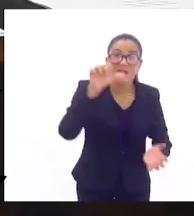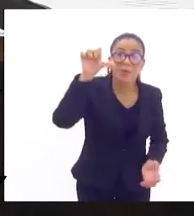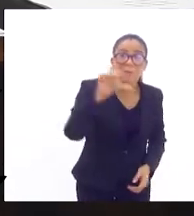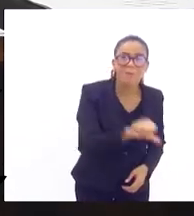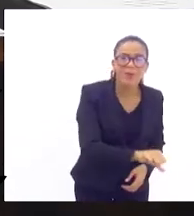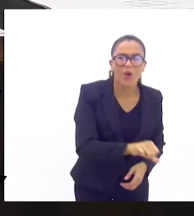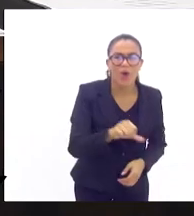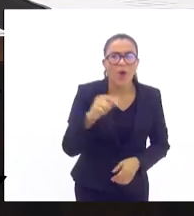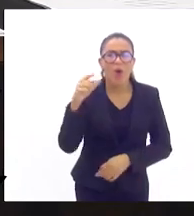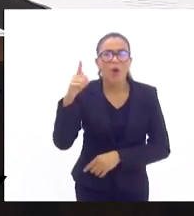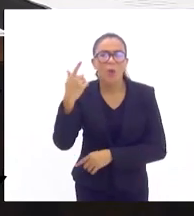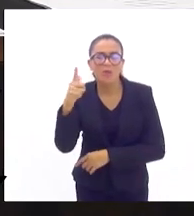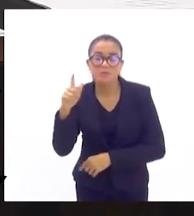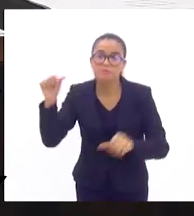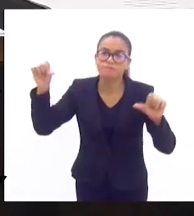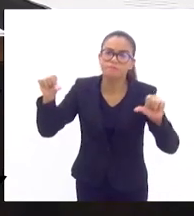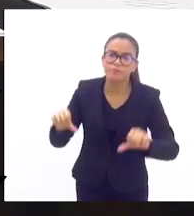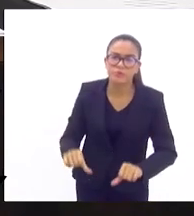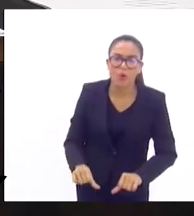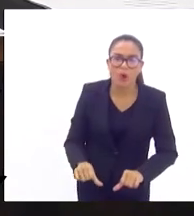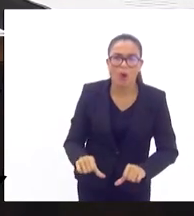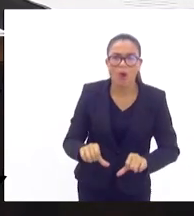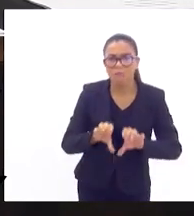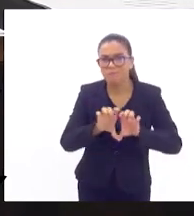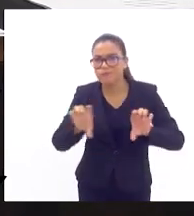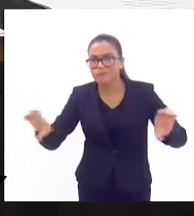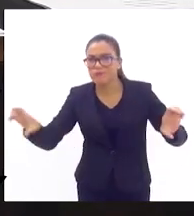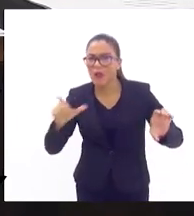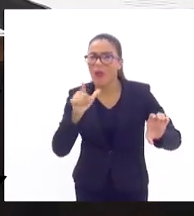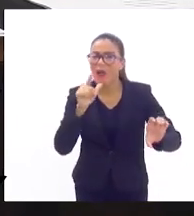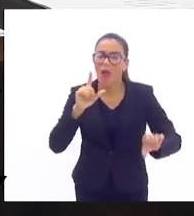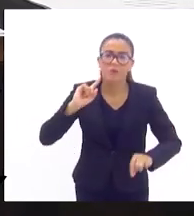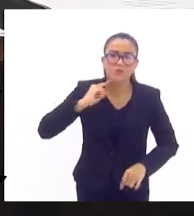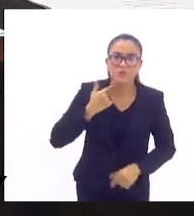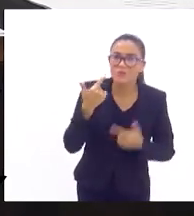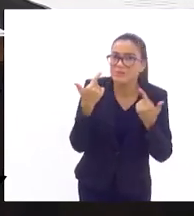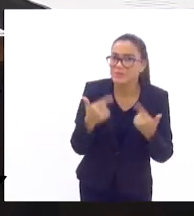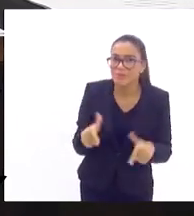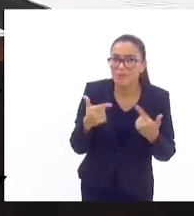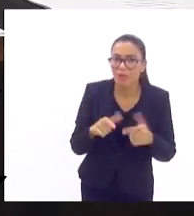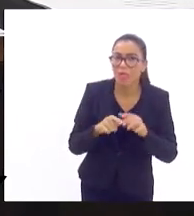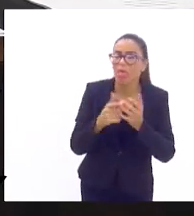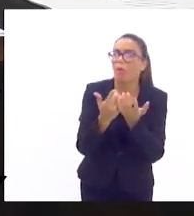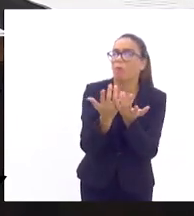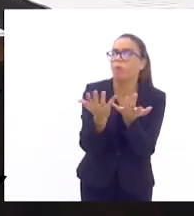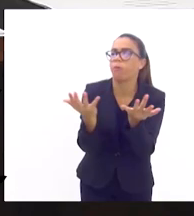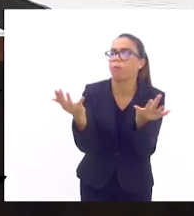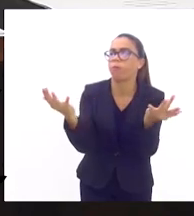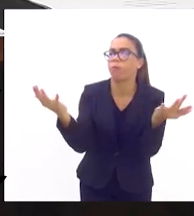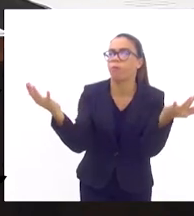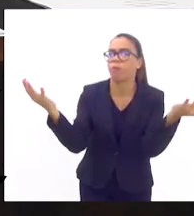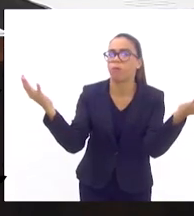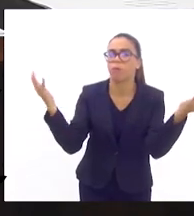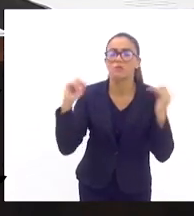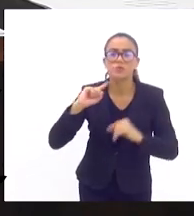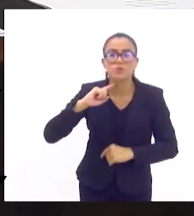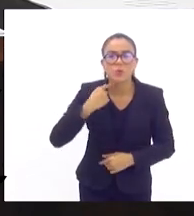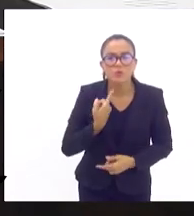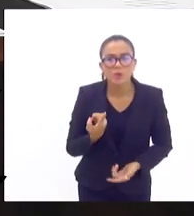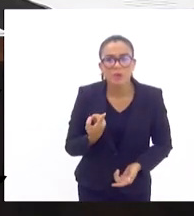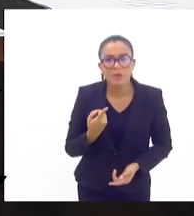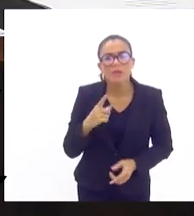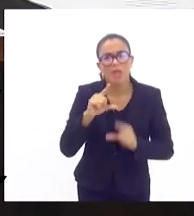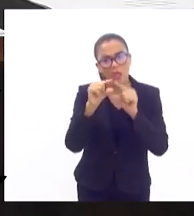ainda. Guaratiba, pior ainda. Esgoto não tem. É um deserto sanitário. E tem um ditado que diz que